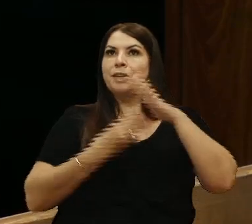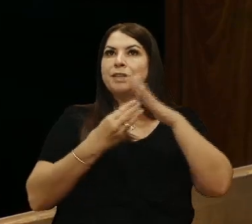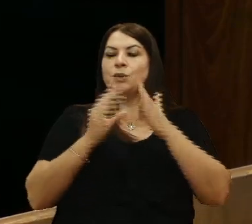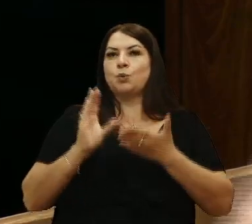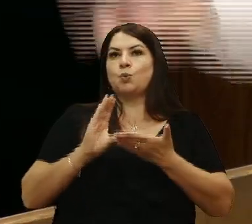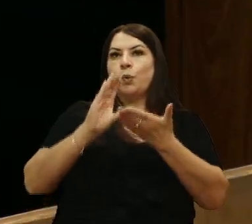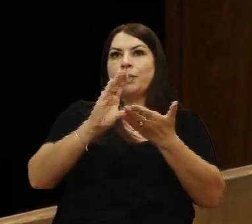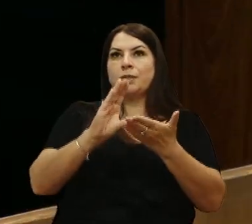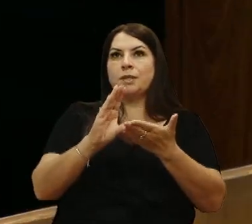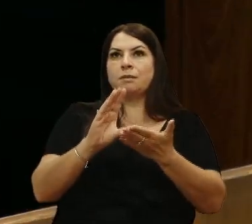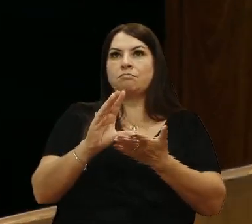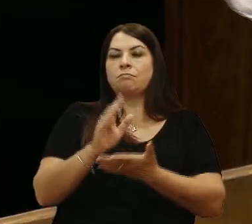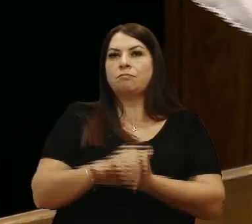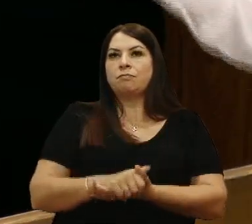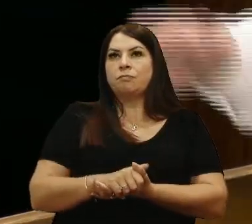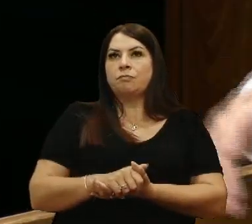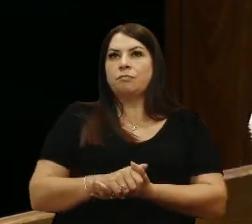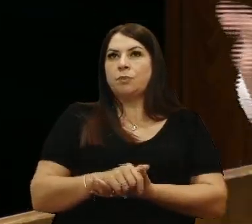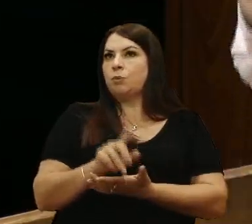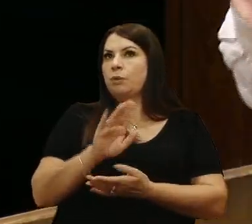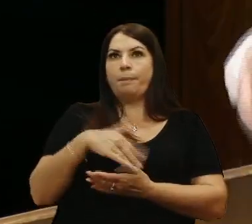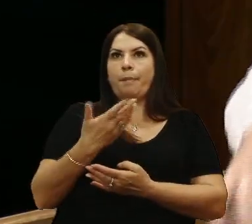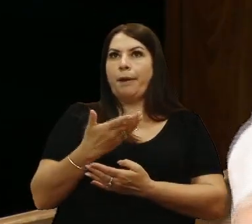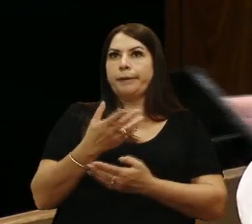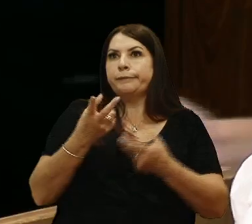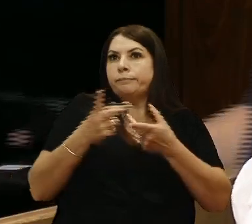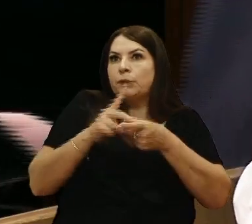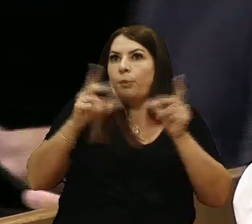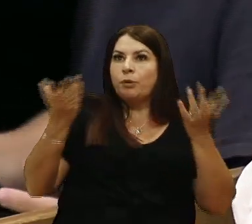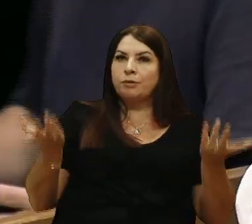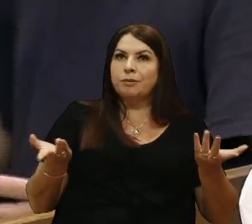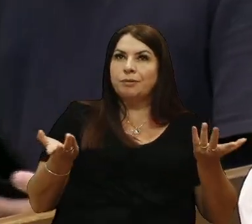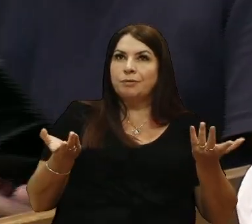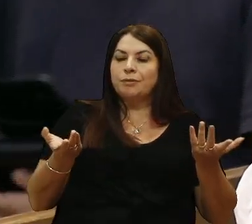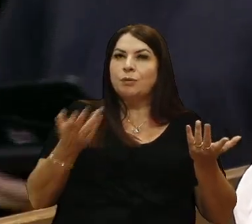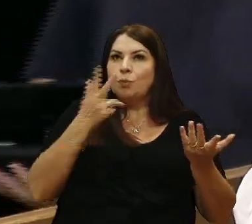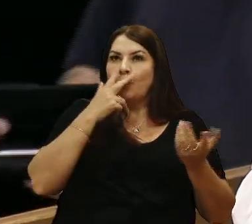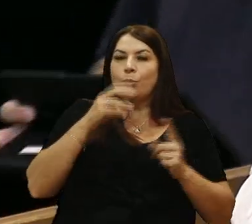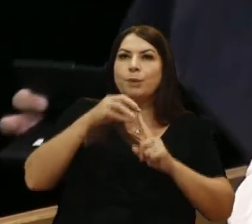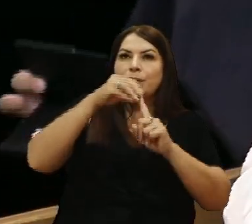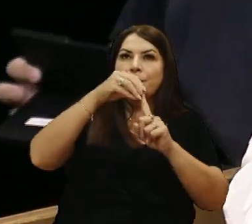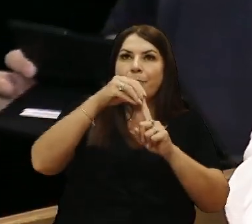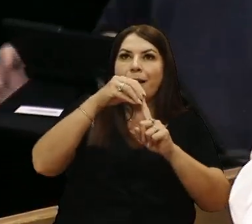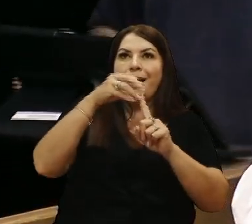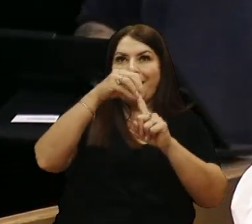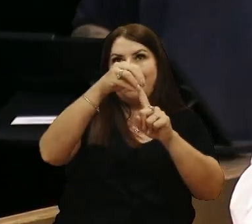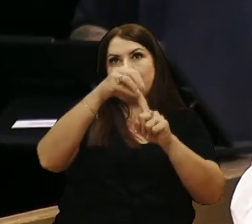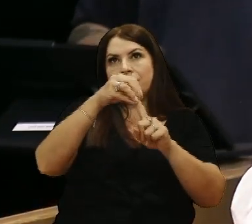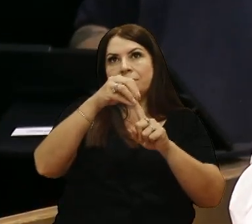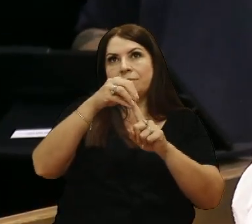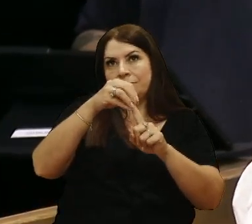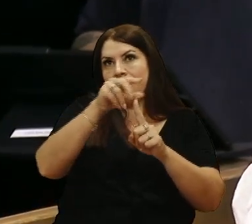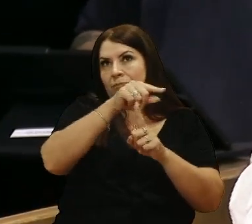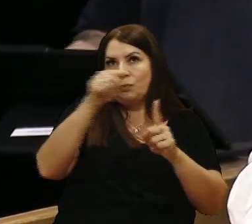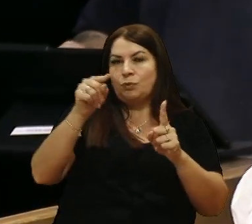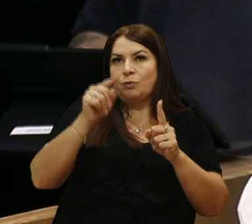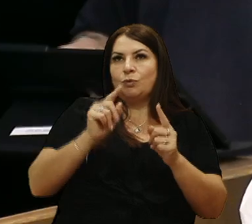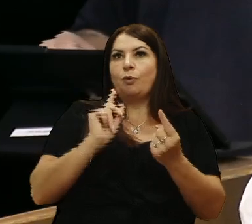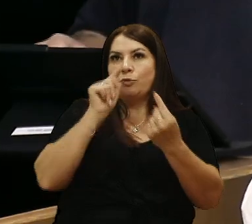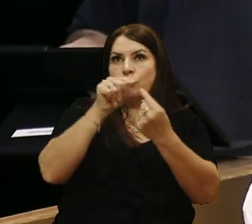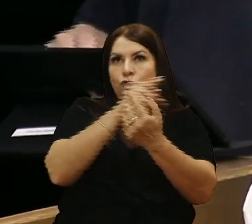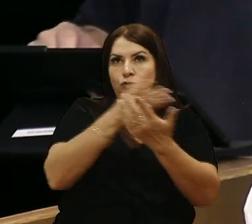conselho que não terá mais a democracia como principal cartada.